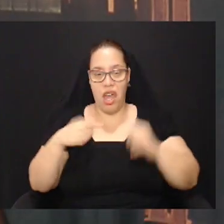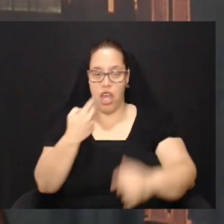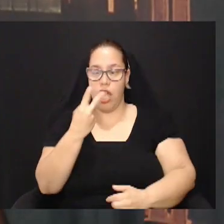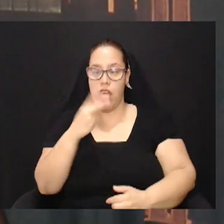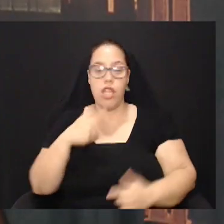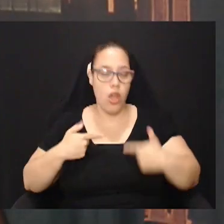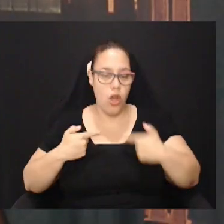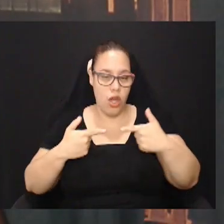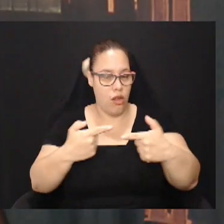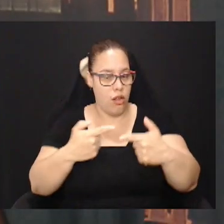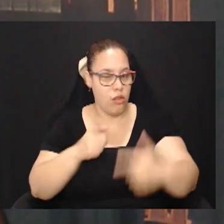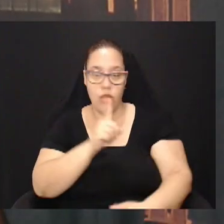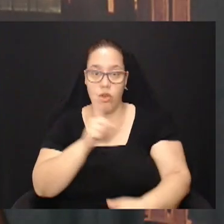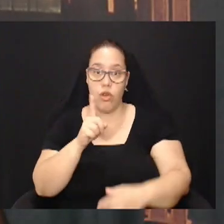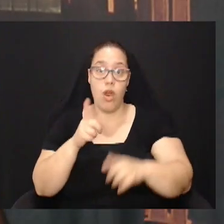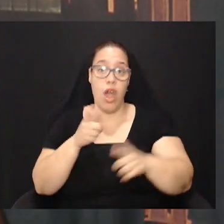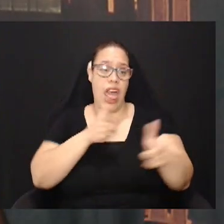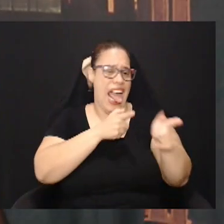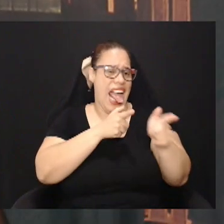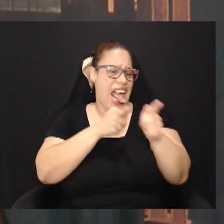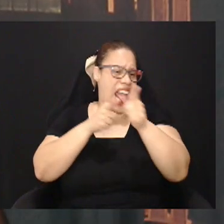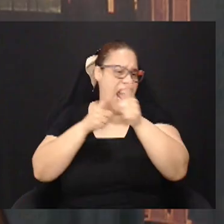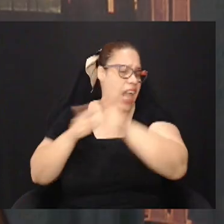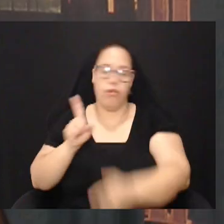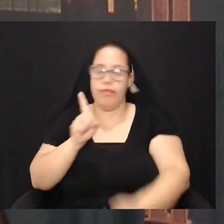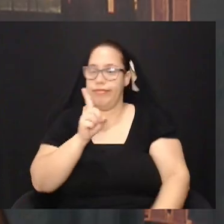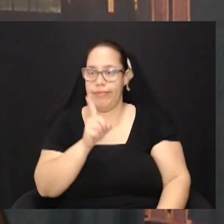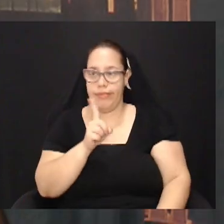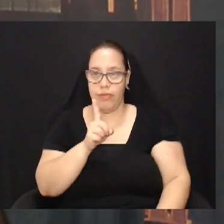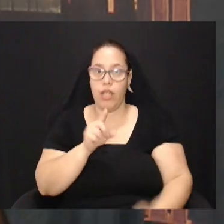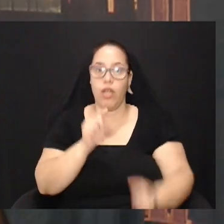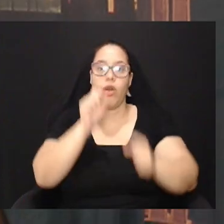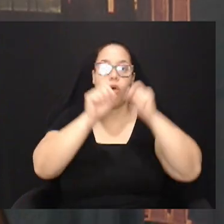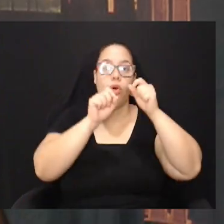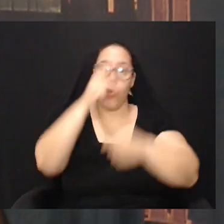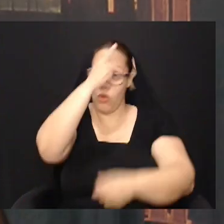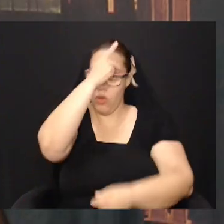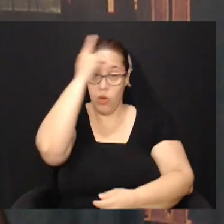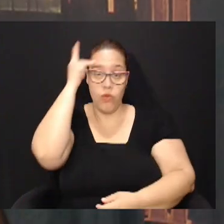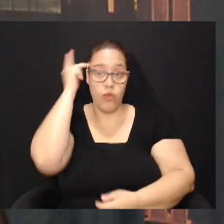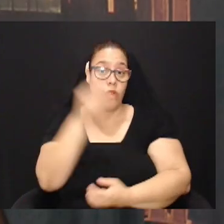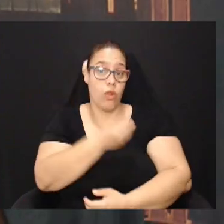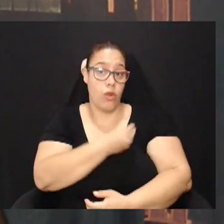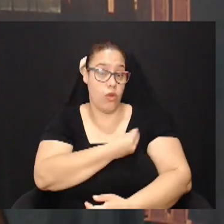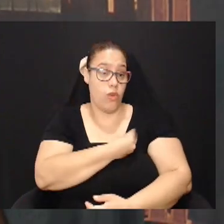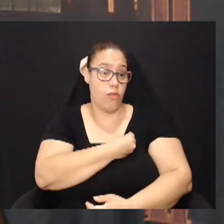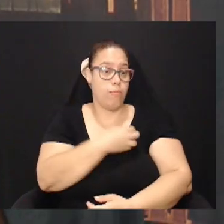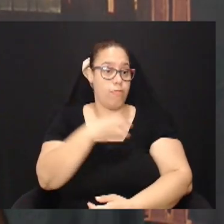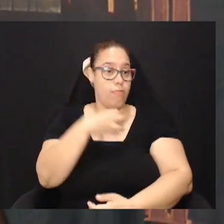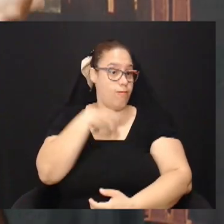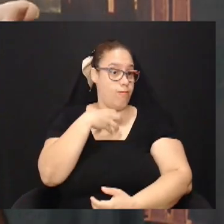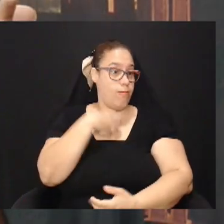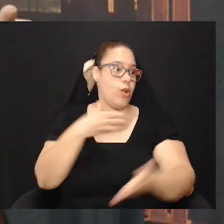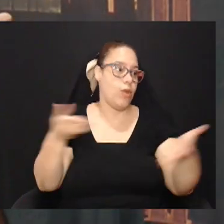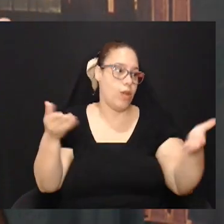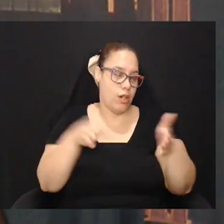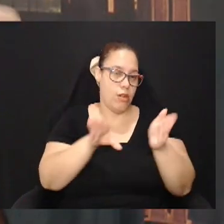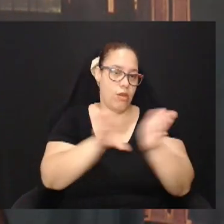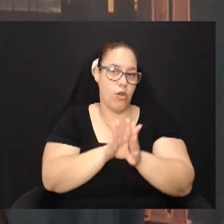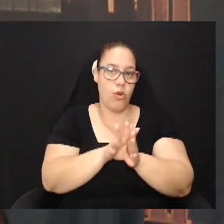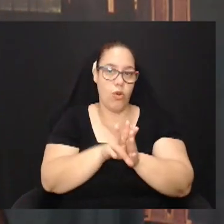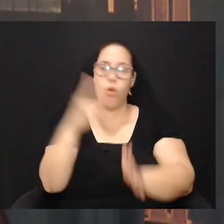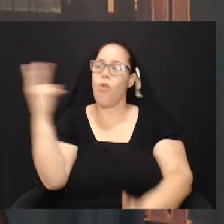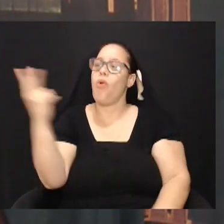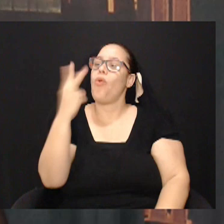pelo tiroteio, não é isso, mas o que as outras pessoas viveram que me trouxeram hoje? De novo, que valores que elas me